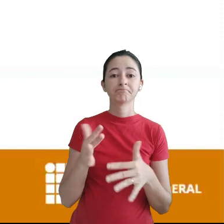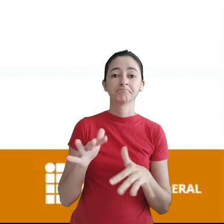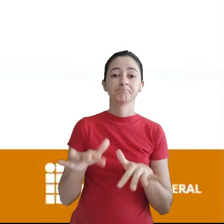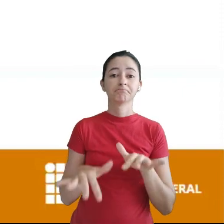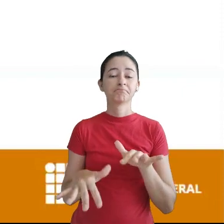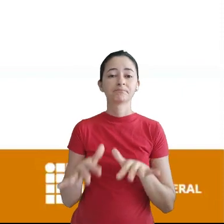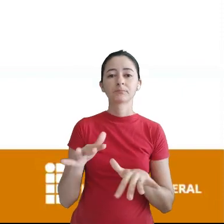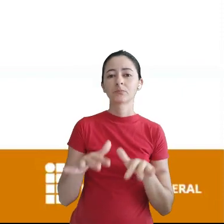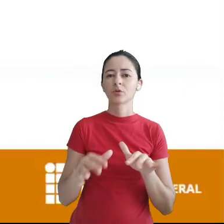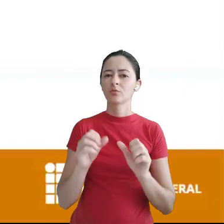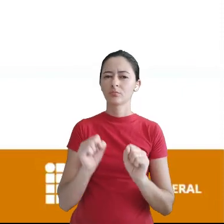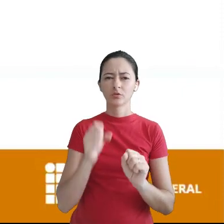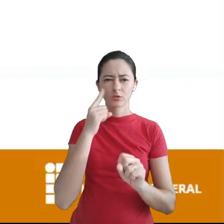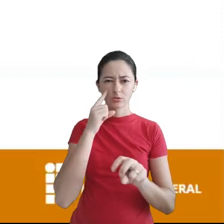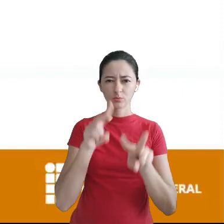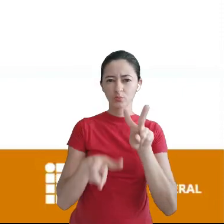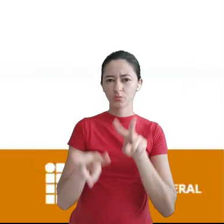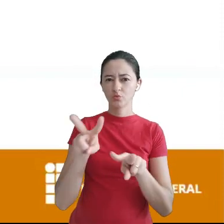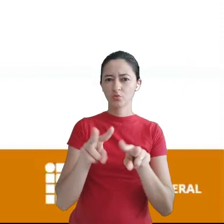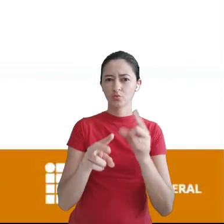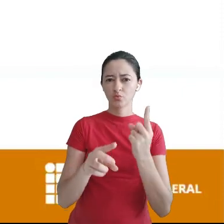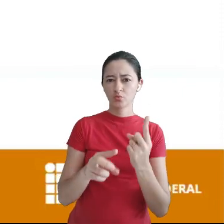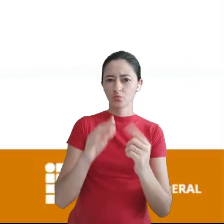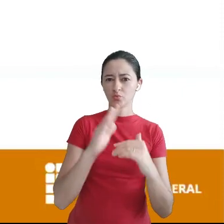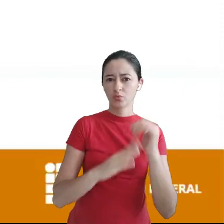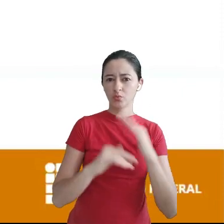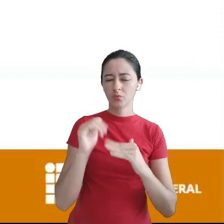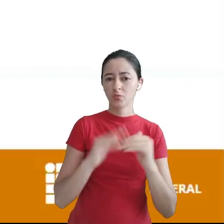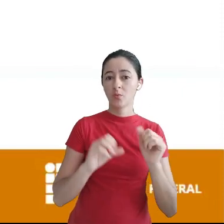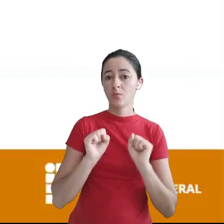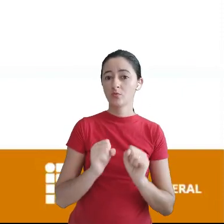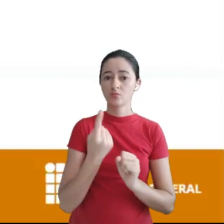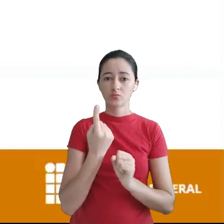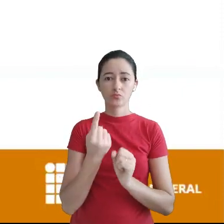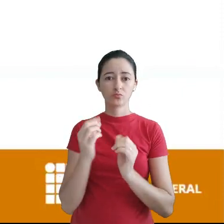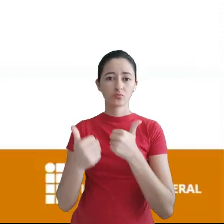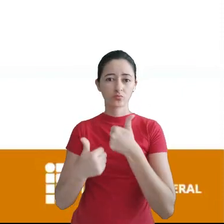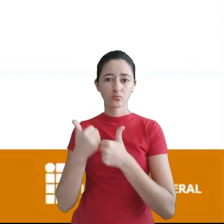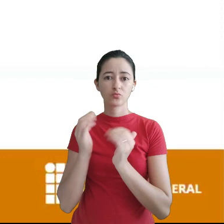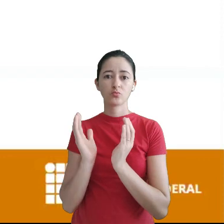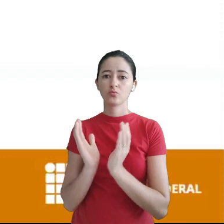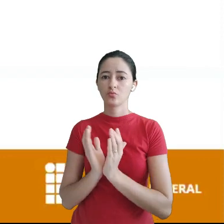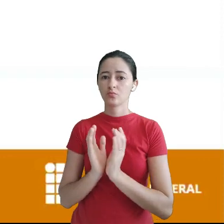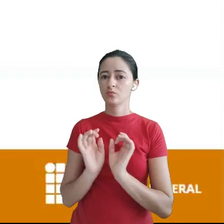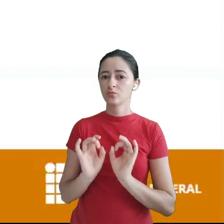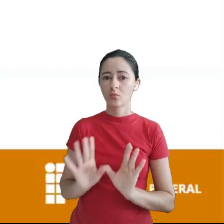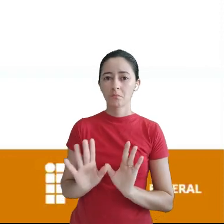Depende muito da análise. Você poderia dizer que o jogador está relacionado a um time só.